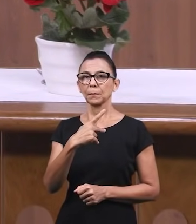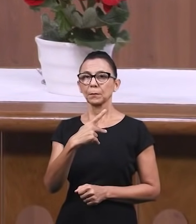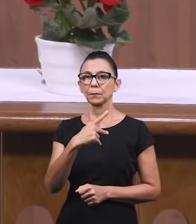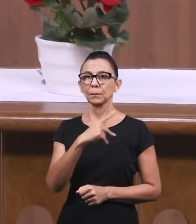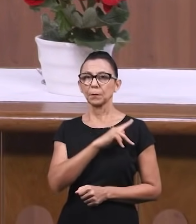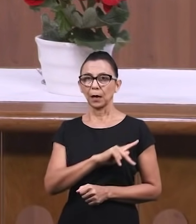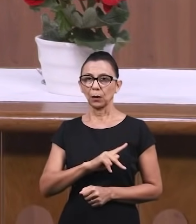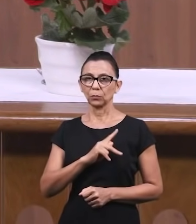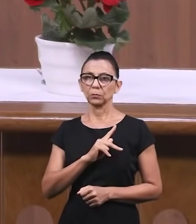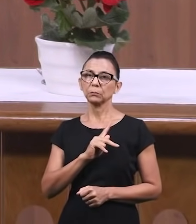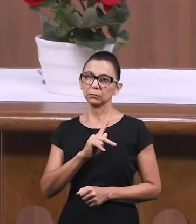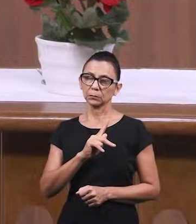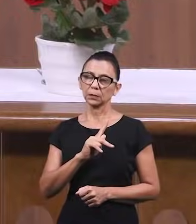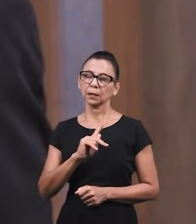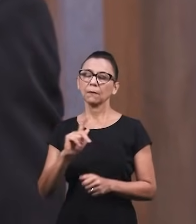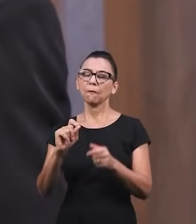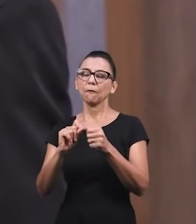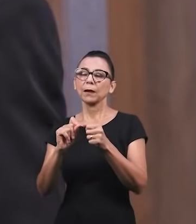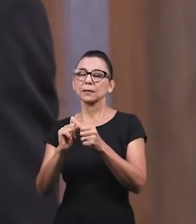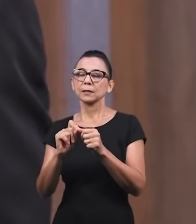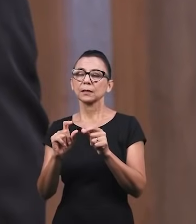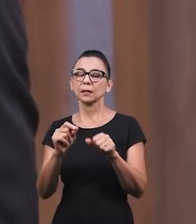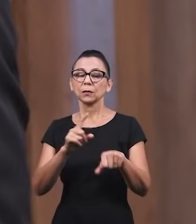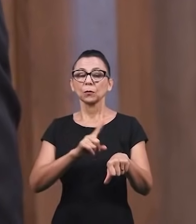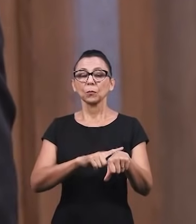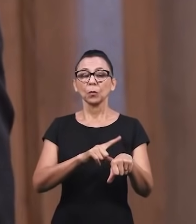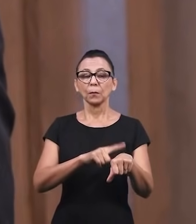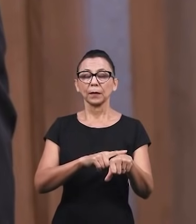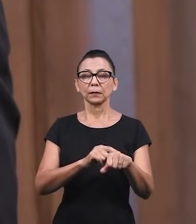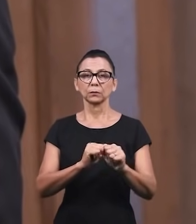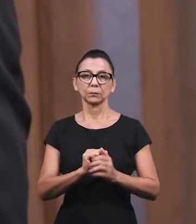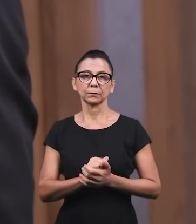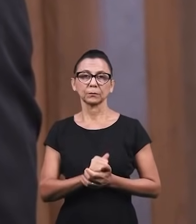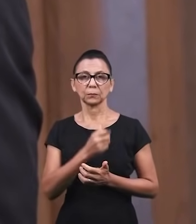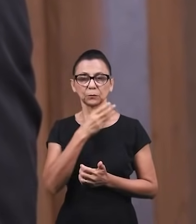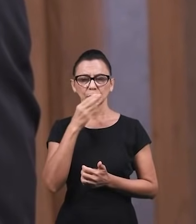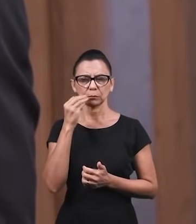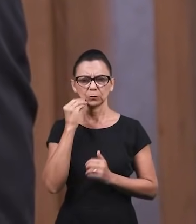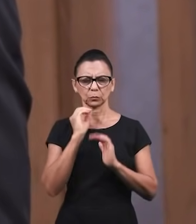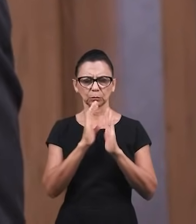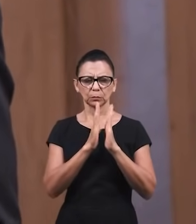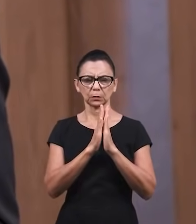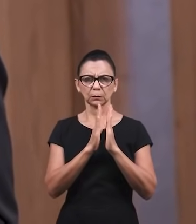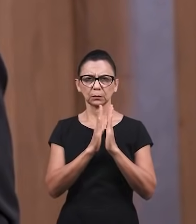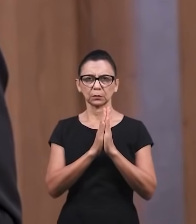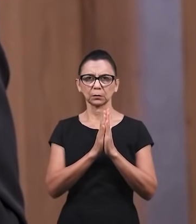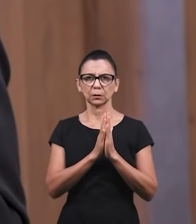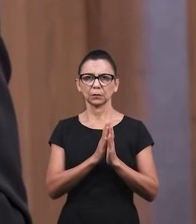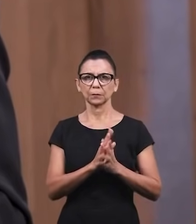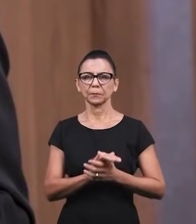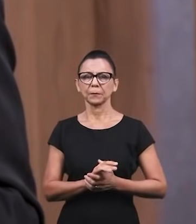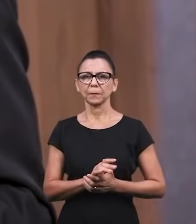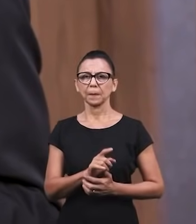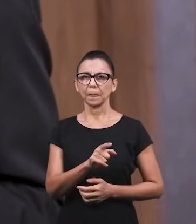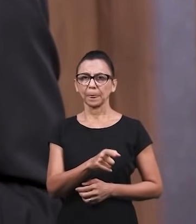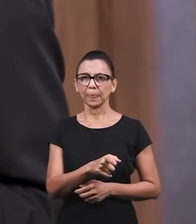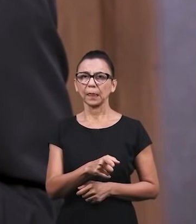em oração. Aqui está escrito: eis que ele